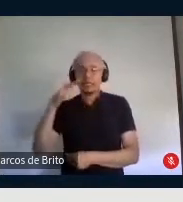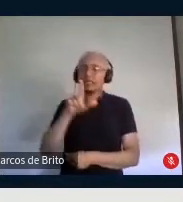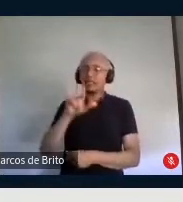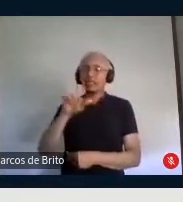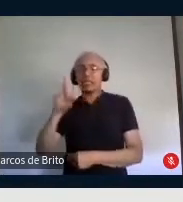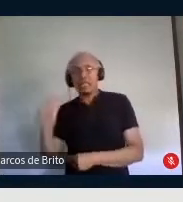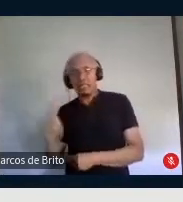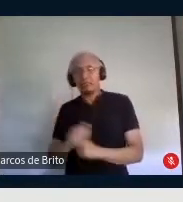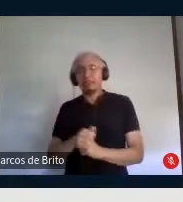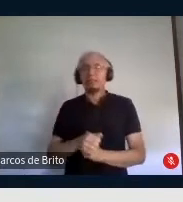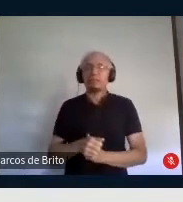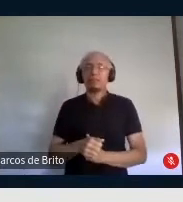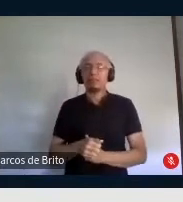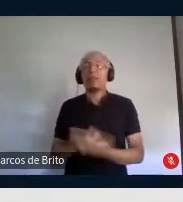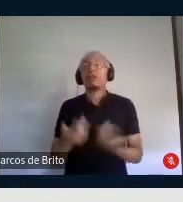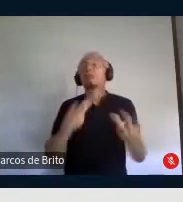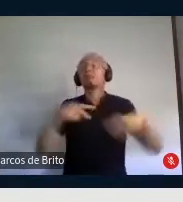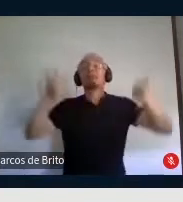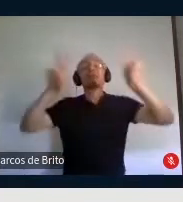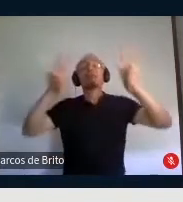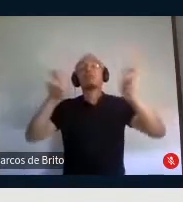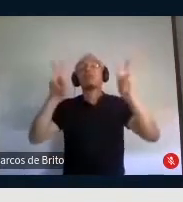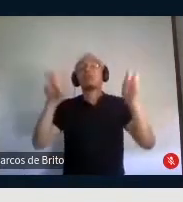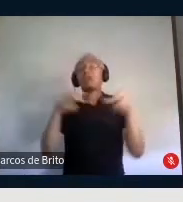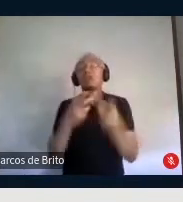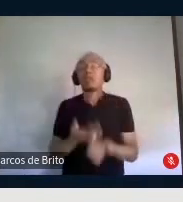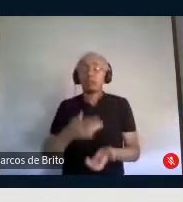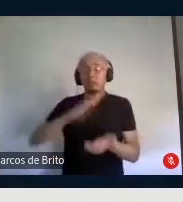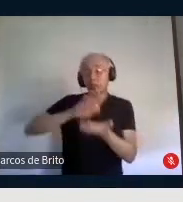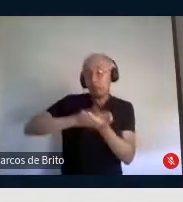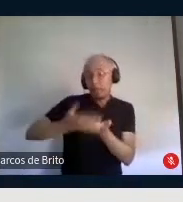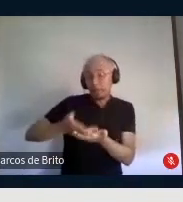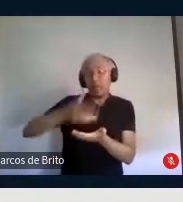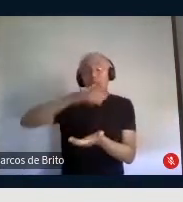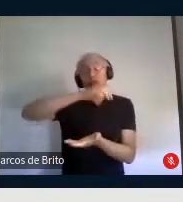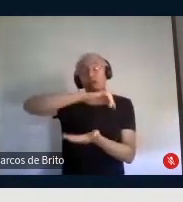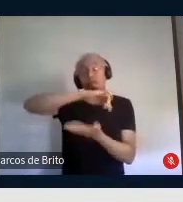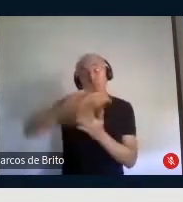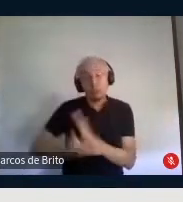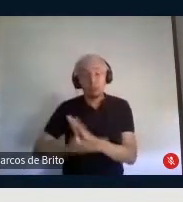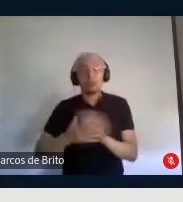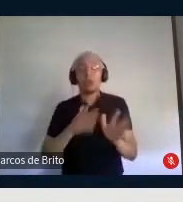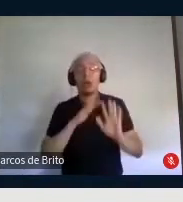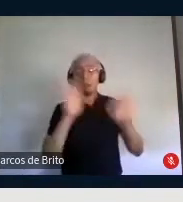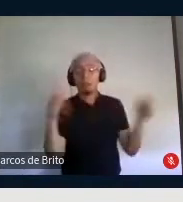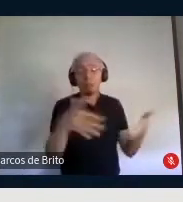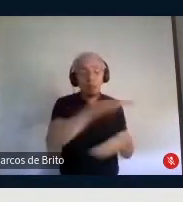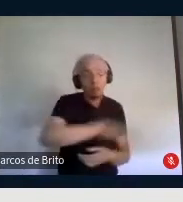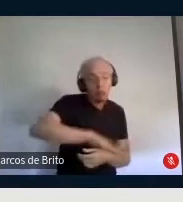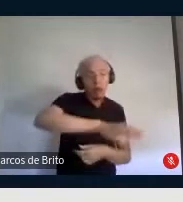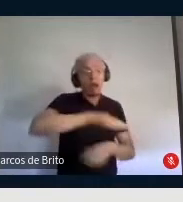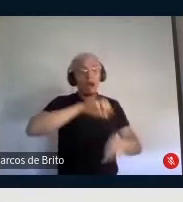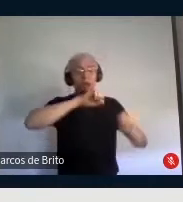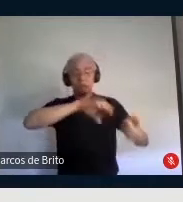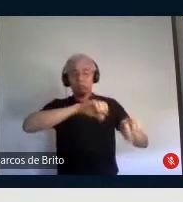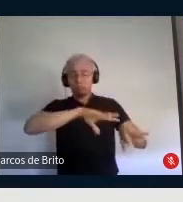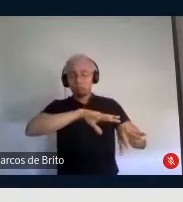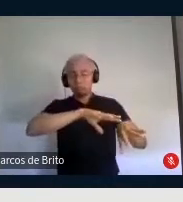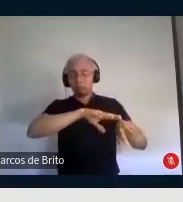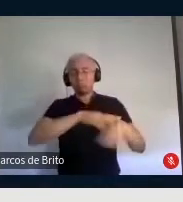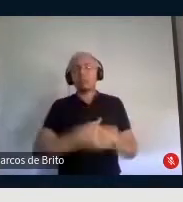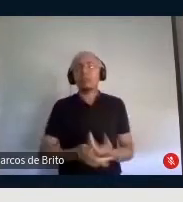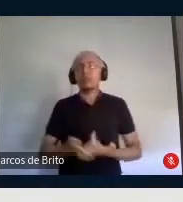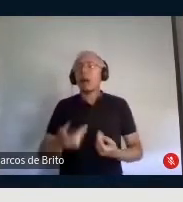Martins, que tem como título Intérprete de Língua de Sinais, que atua no contexto educacional, a proposta